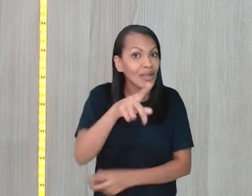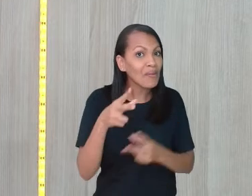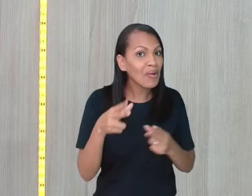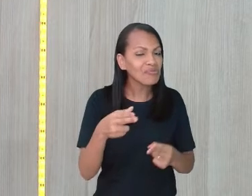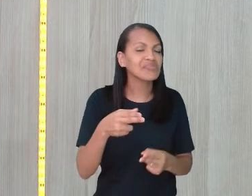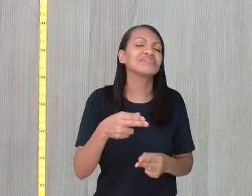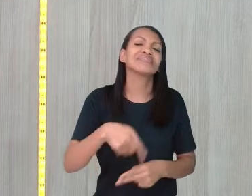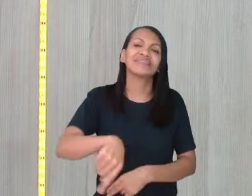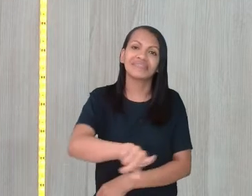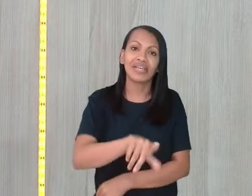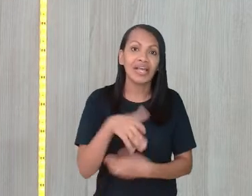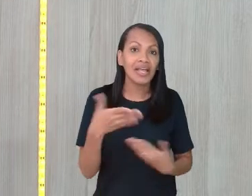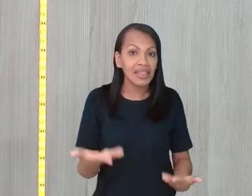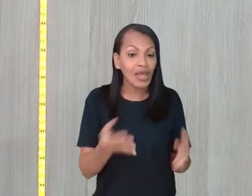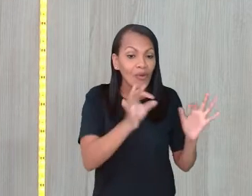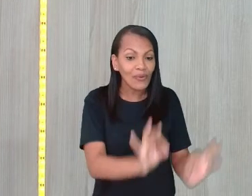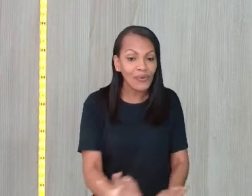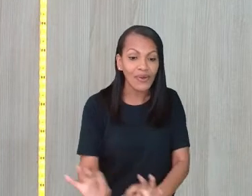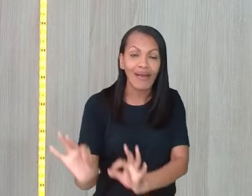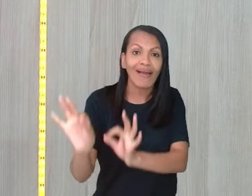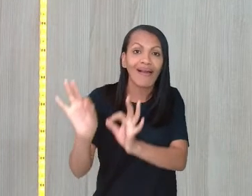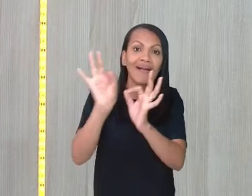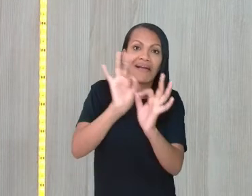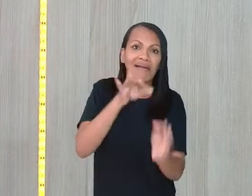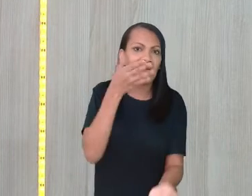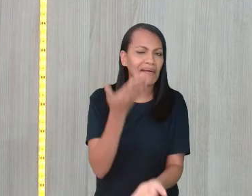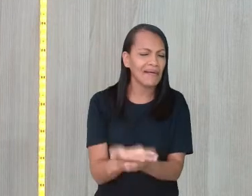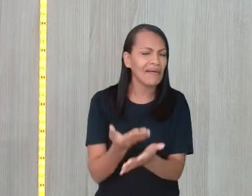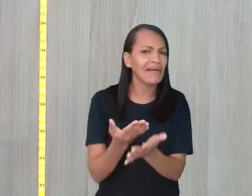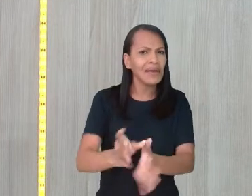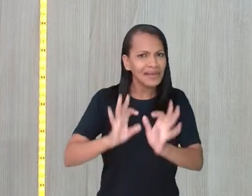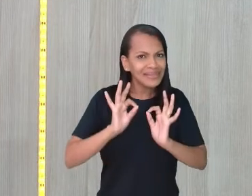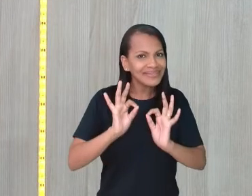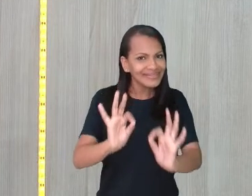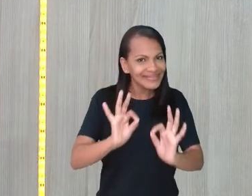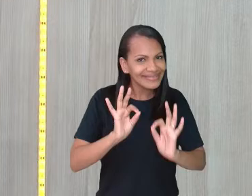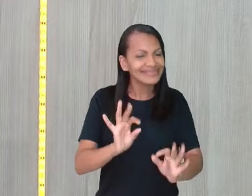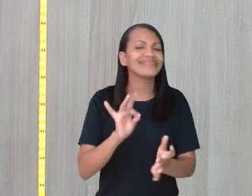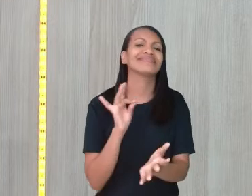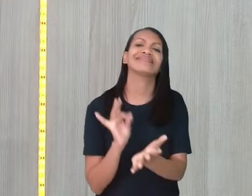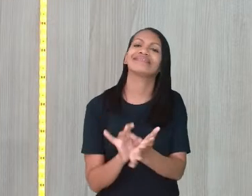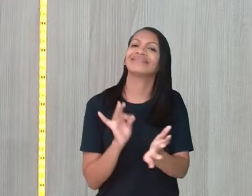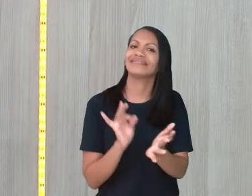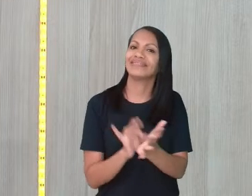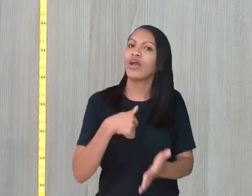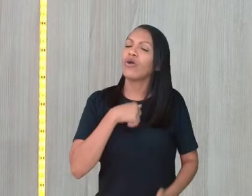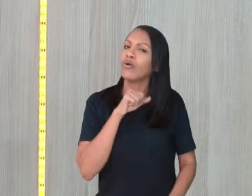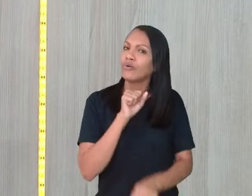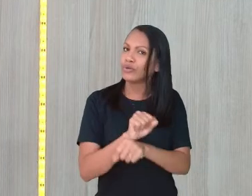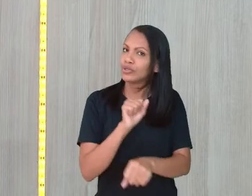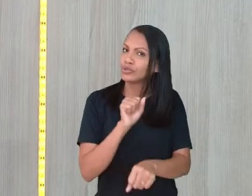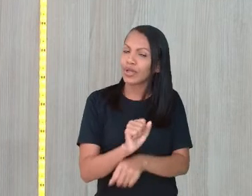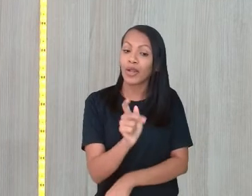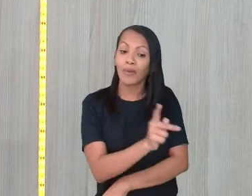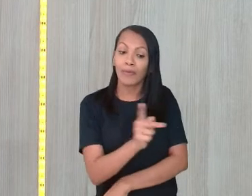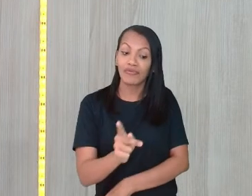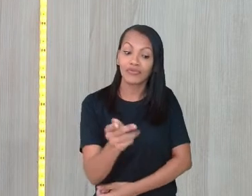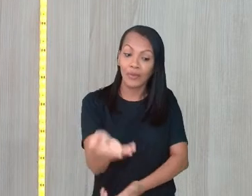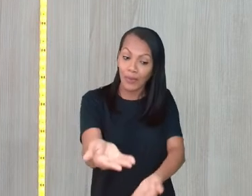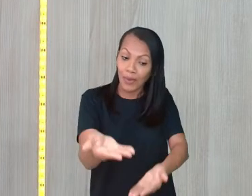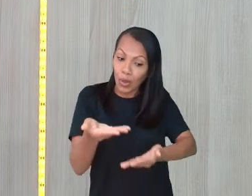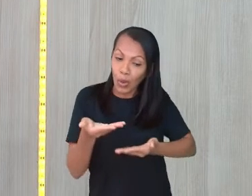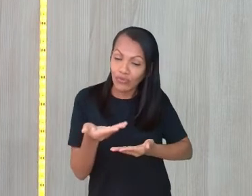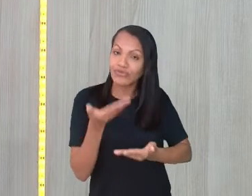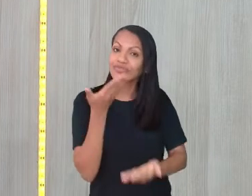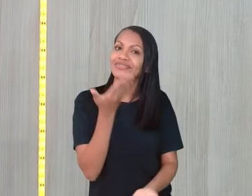certo? Então, acompanhe aí essa aula de hoje, top de verdade, certo? E espero que o professor me convide aí para uma aulazinha,